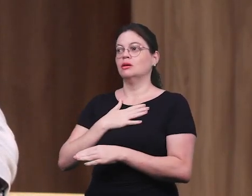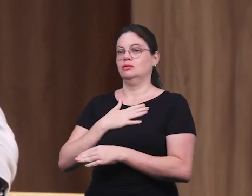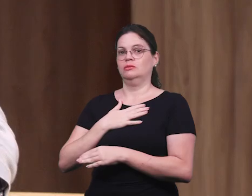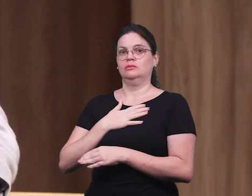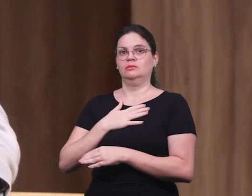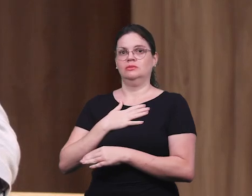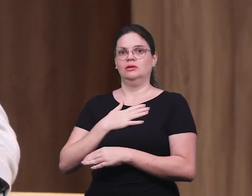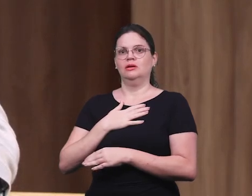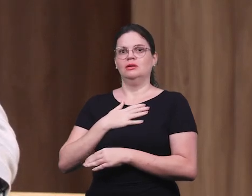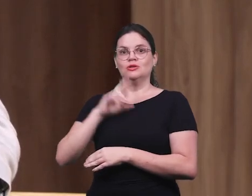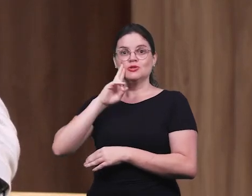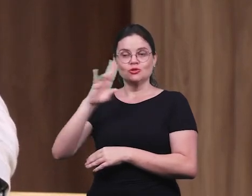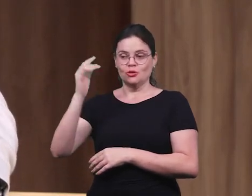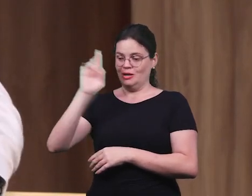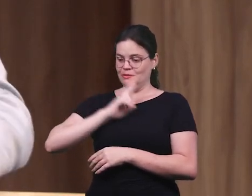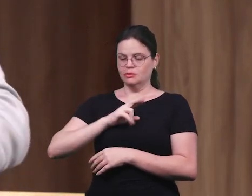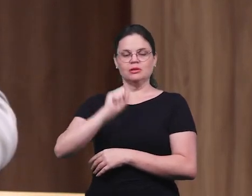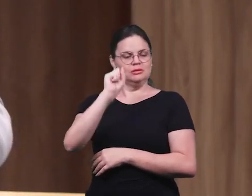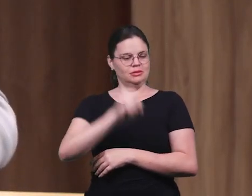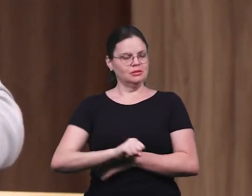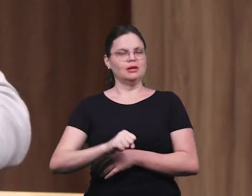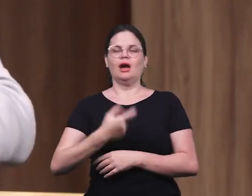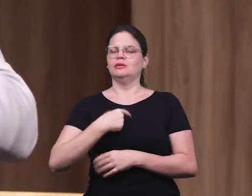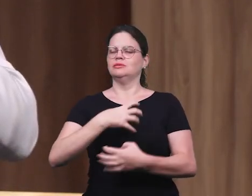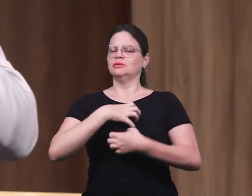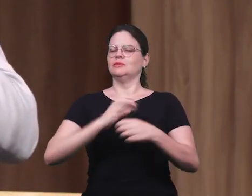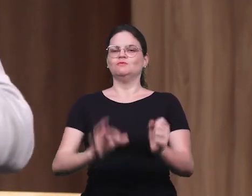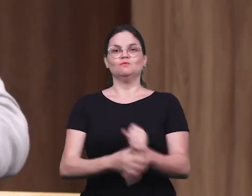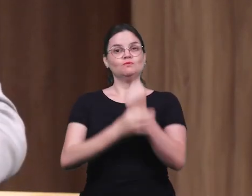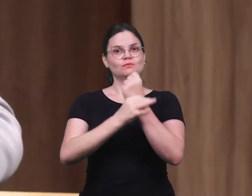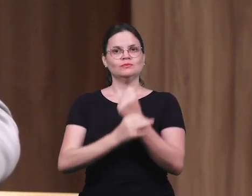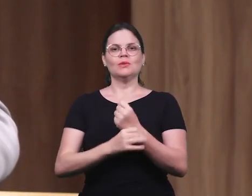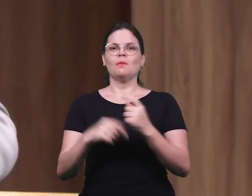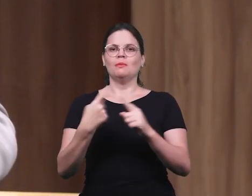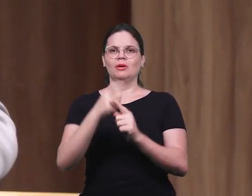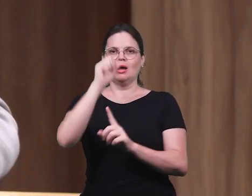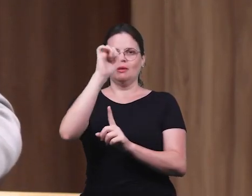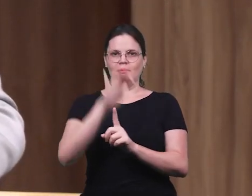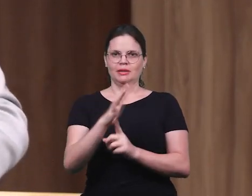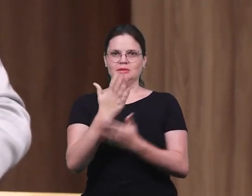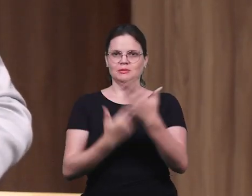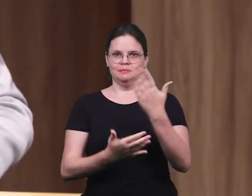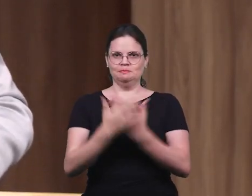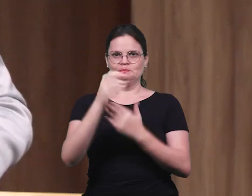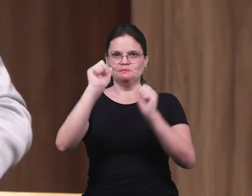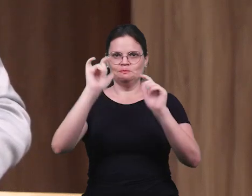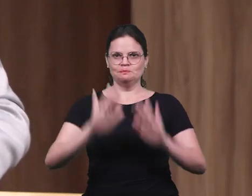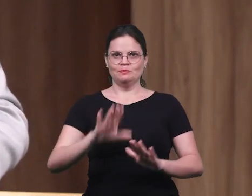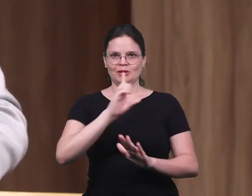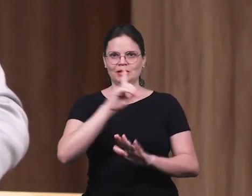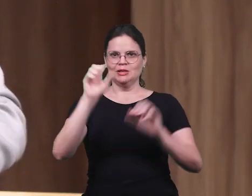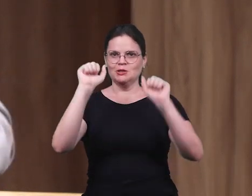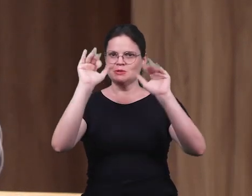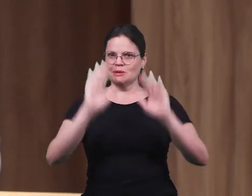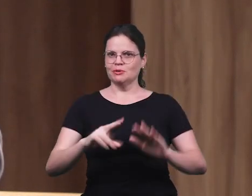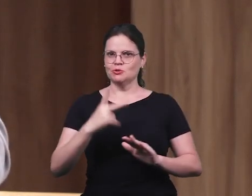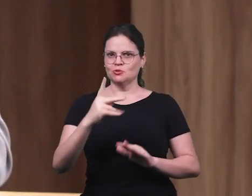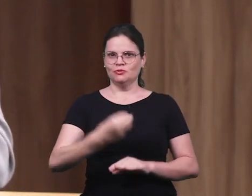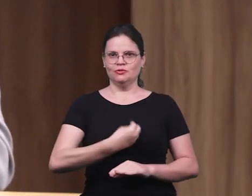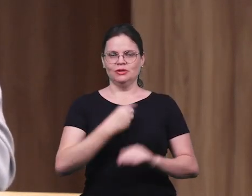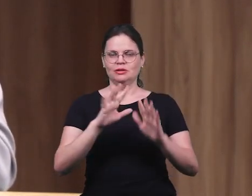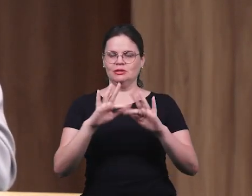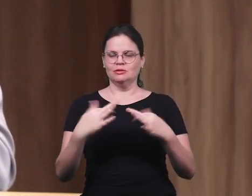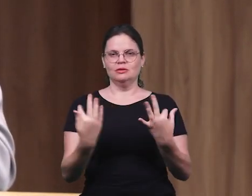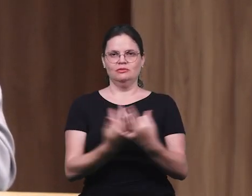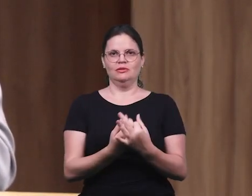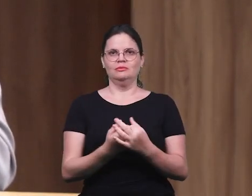quando ele fala, irei, nós vamos seguros. Glória a Deus. Glória a Porque Deus. estamos debaixo das mãos dele. Glória a Jesus. Que Deus te abençoe, que Deus abençoe a